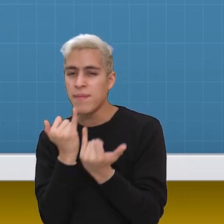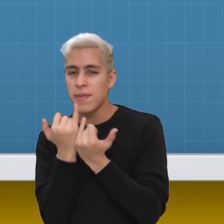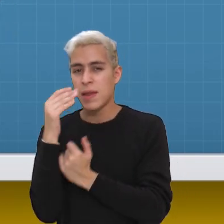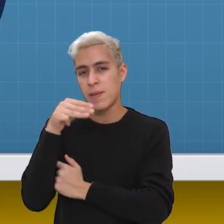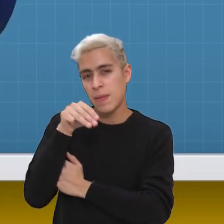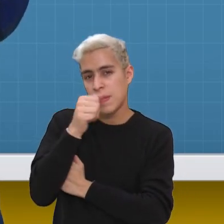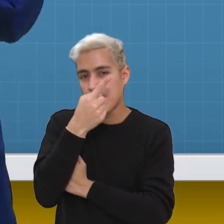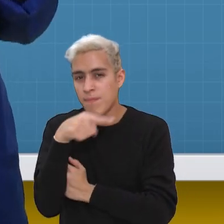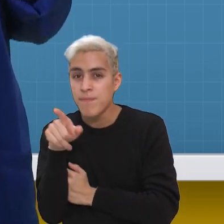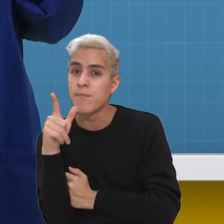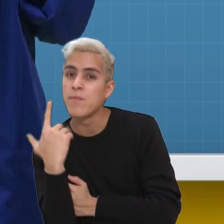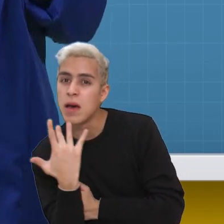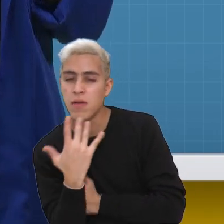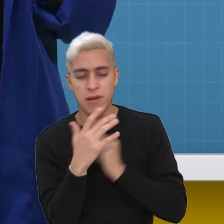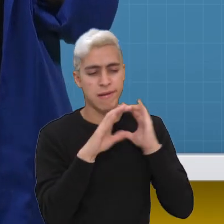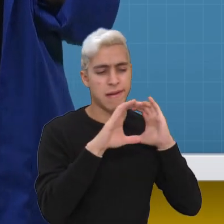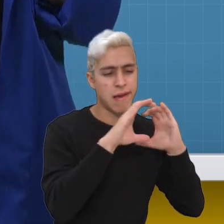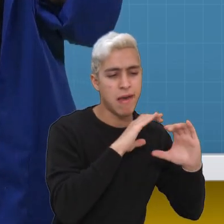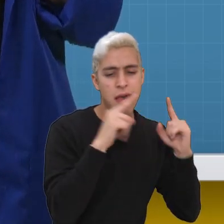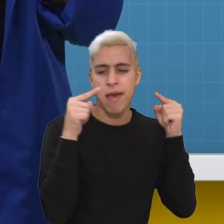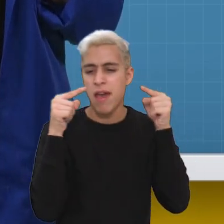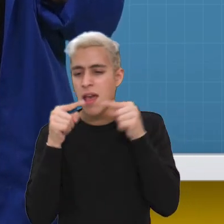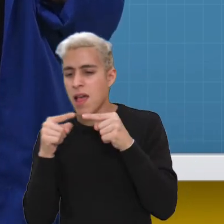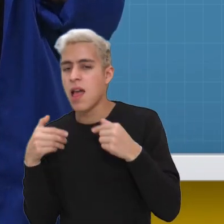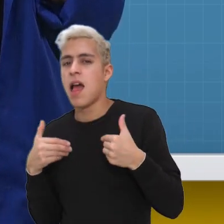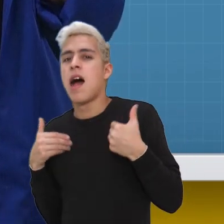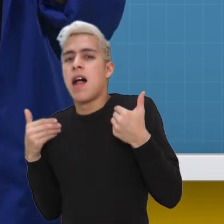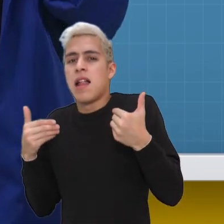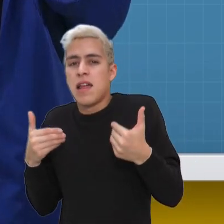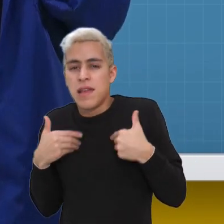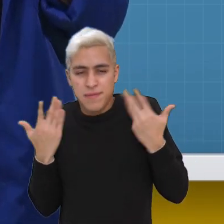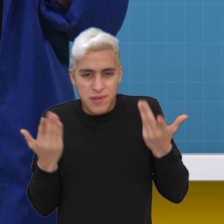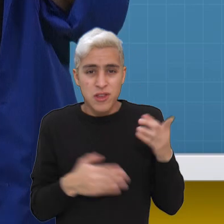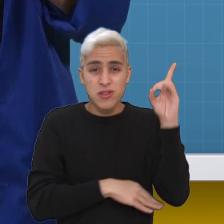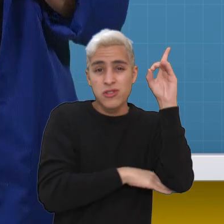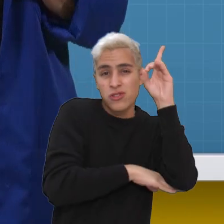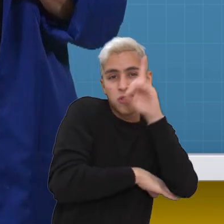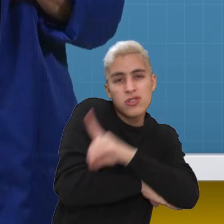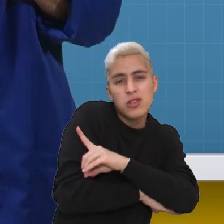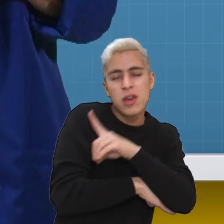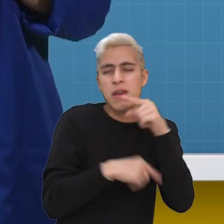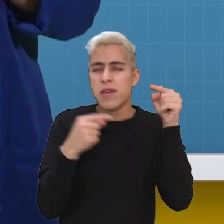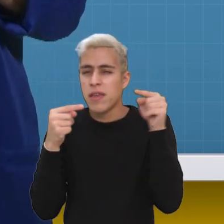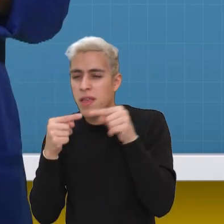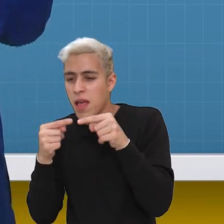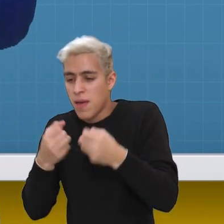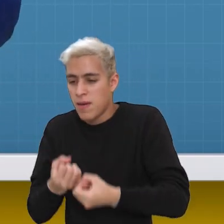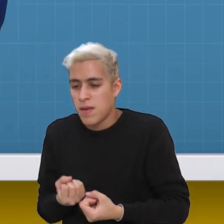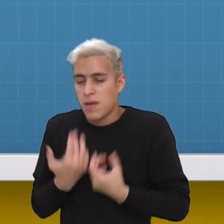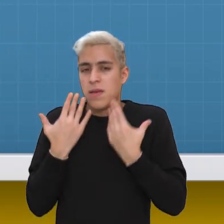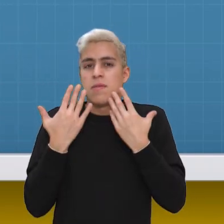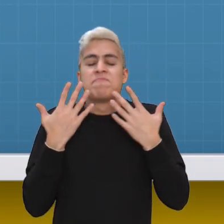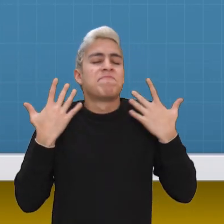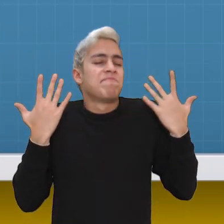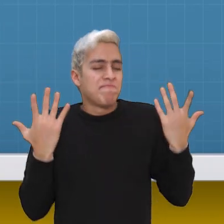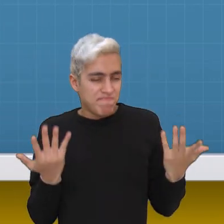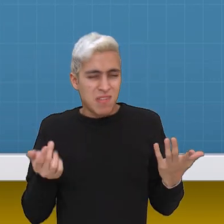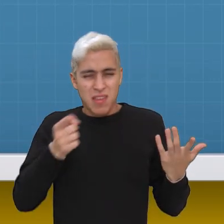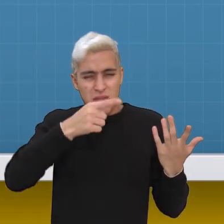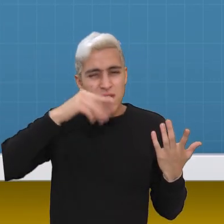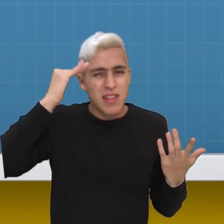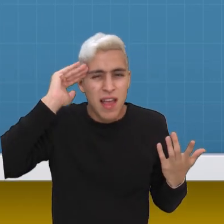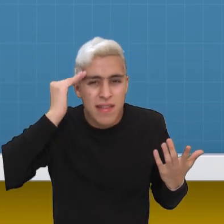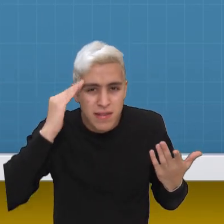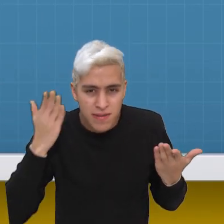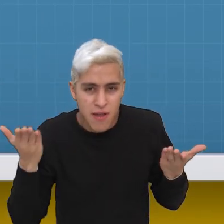mão. Cantar rima com alegrar. Dia rima com poesia.